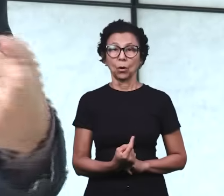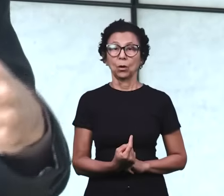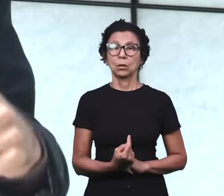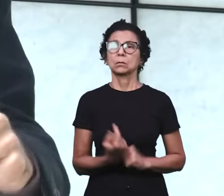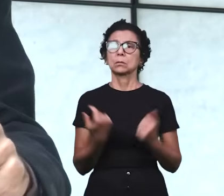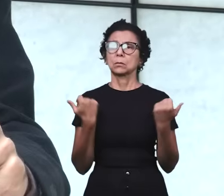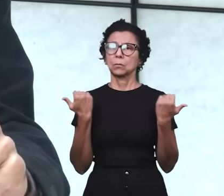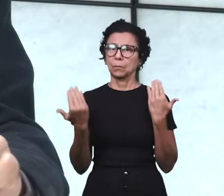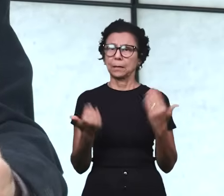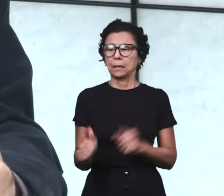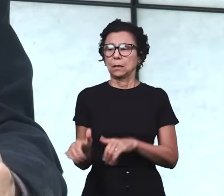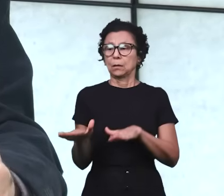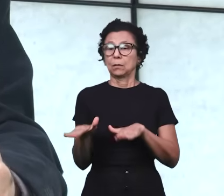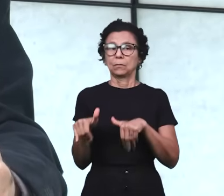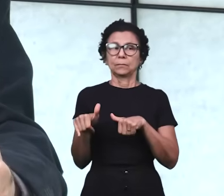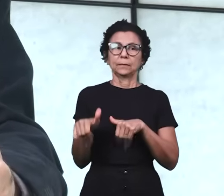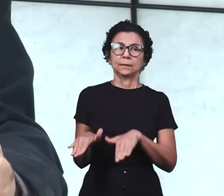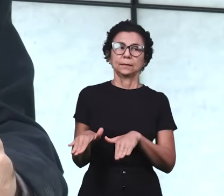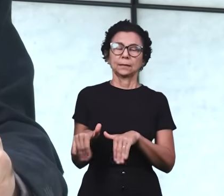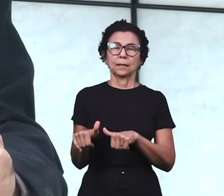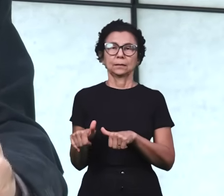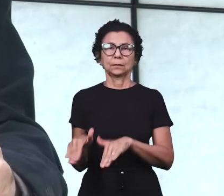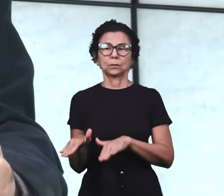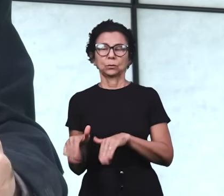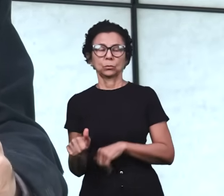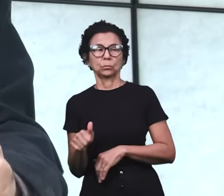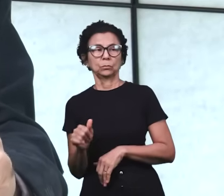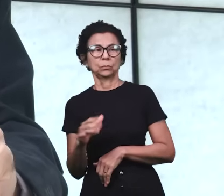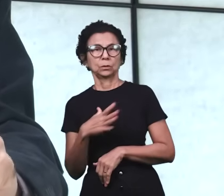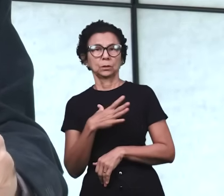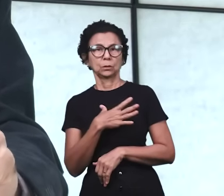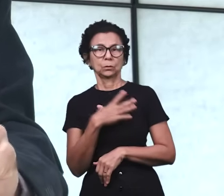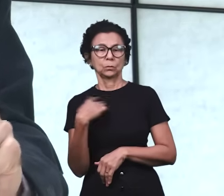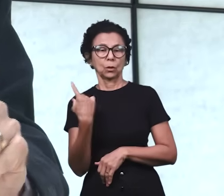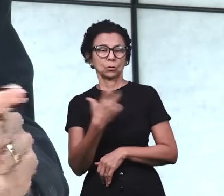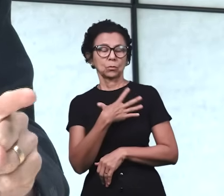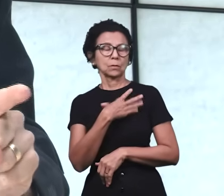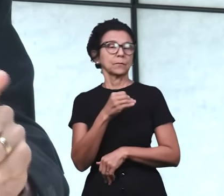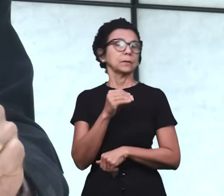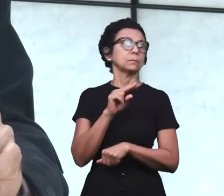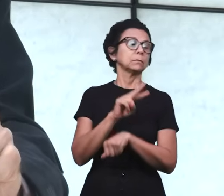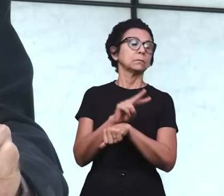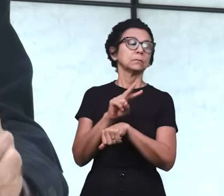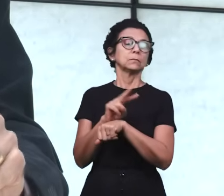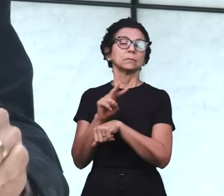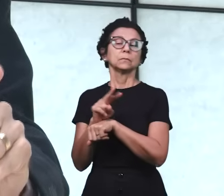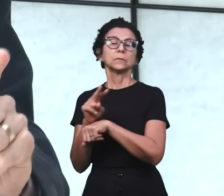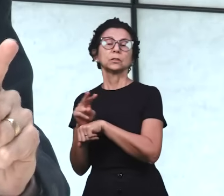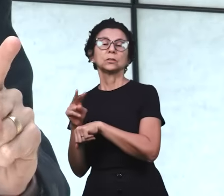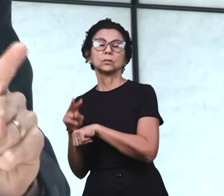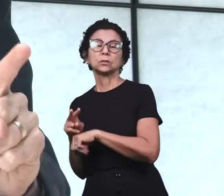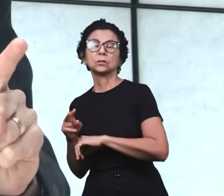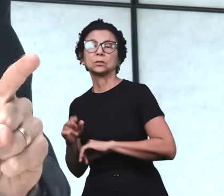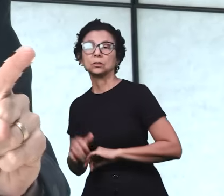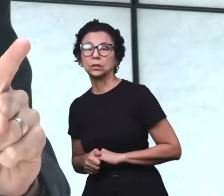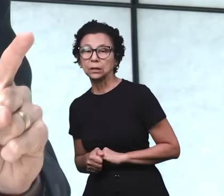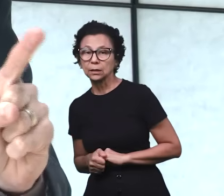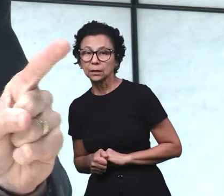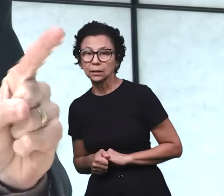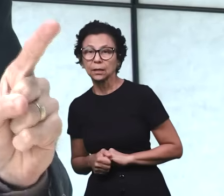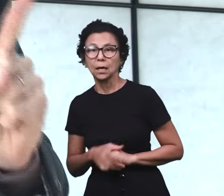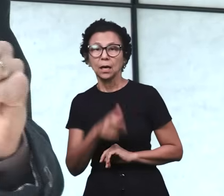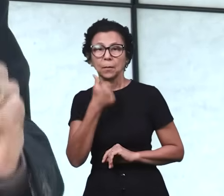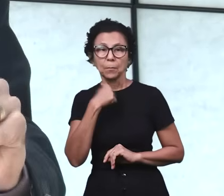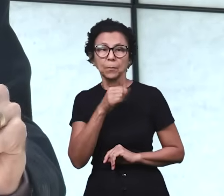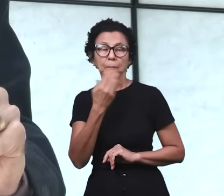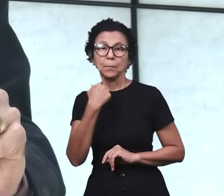que fica à retaguarda dos filhos. E famílias que têm os pais à retaguarda são famílias fortes, que não sofrem